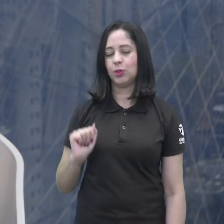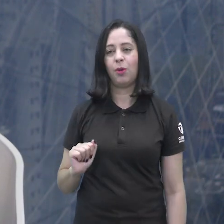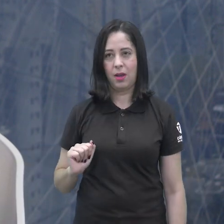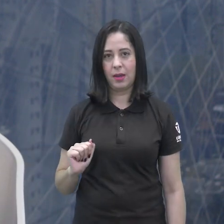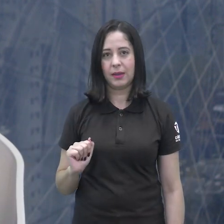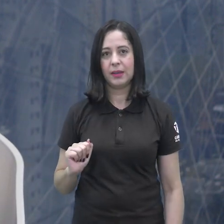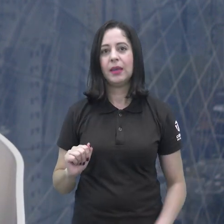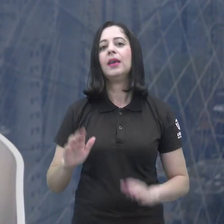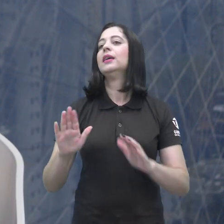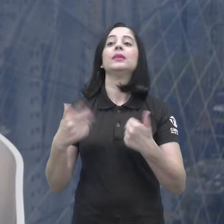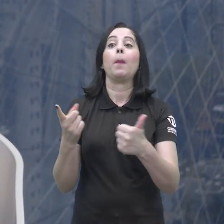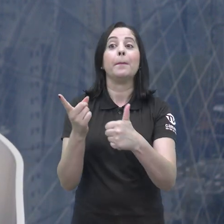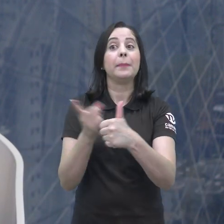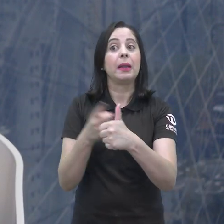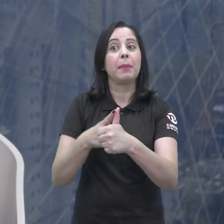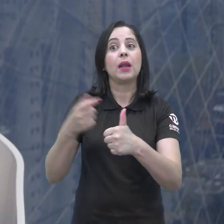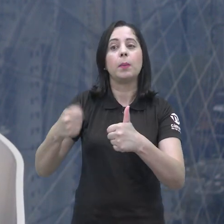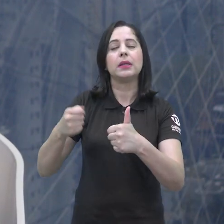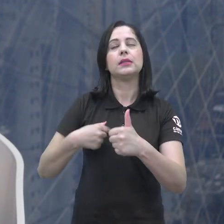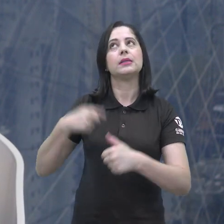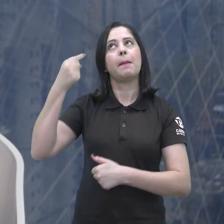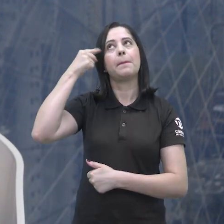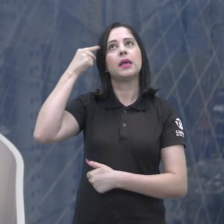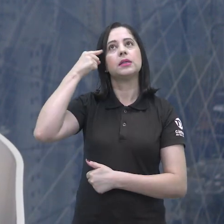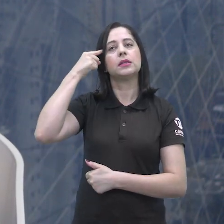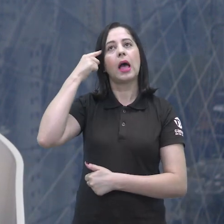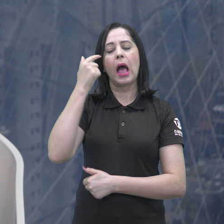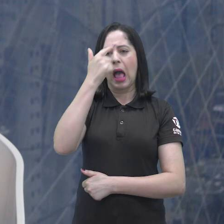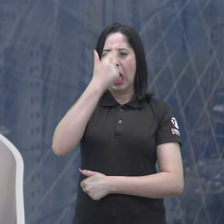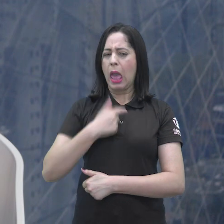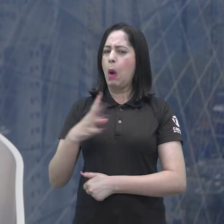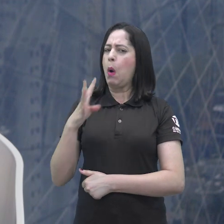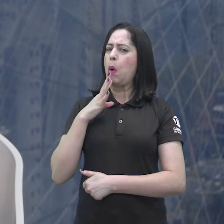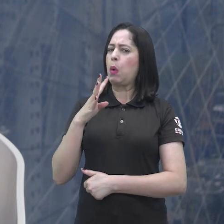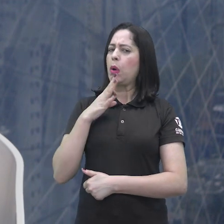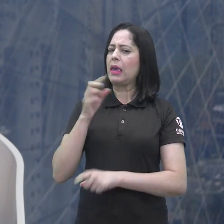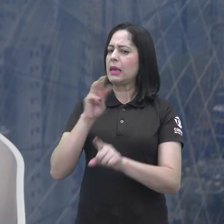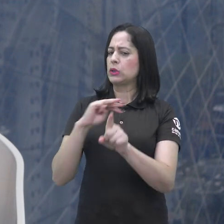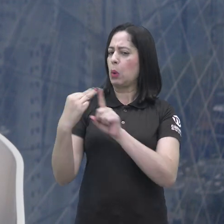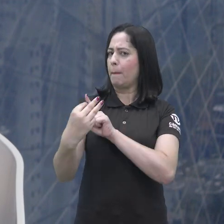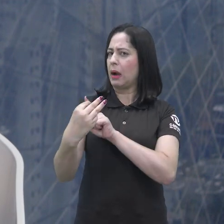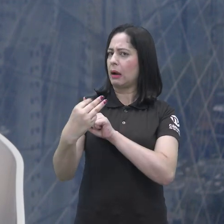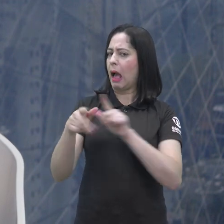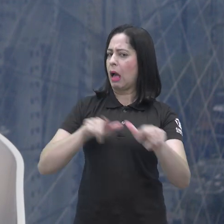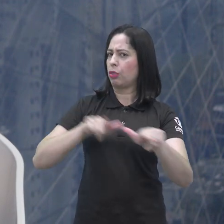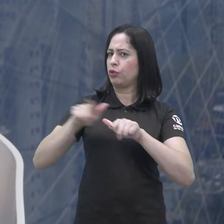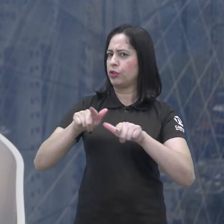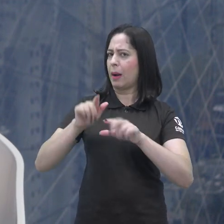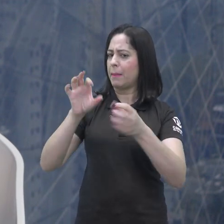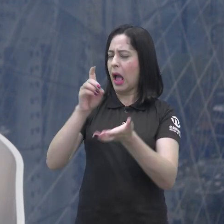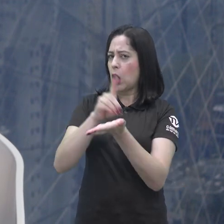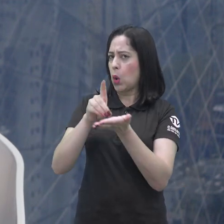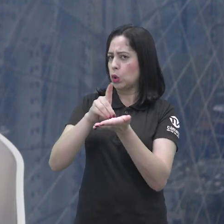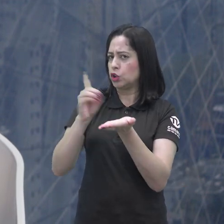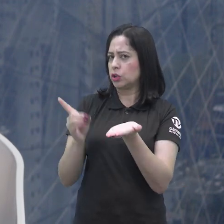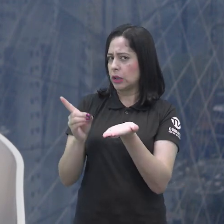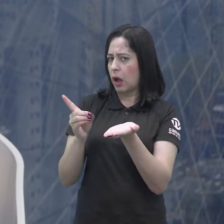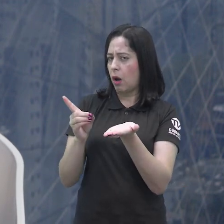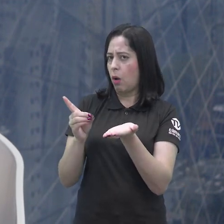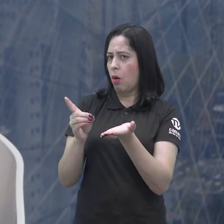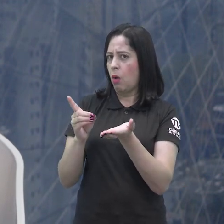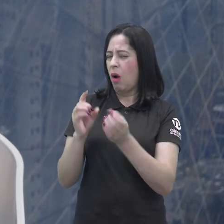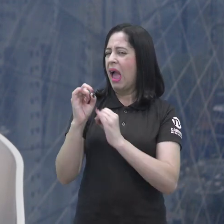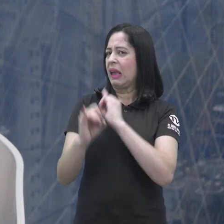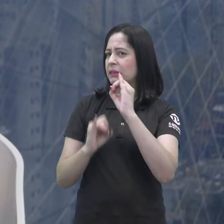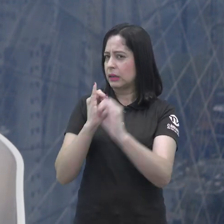isso vai acontecer, né? A primeira coisa que eu preciso me perguntar é o que eu sei de mercado digital. Quais são as estratégias que eu conheço de posicionamento